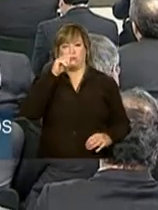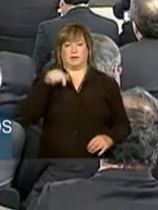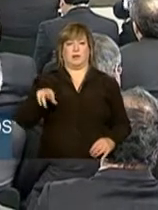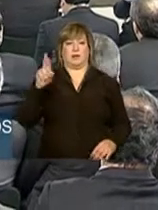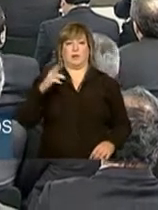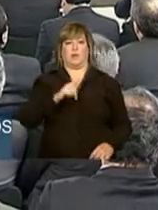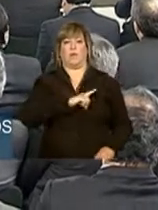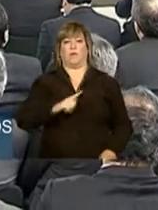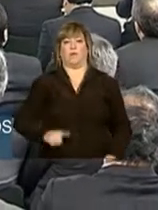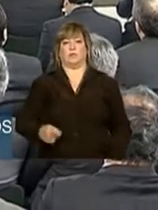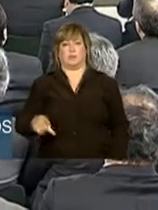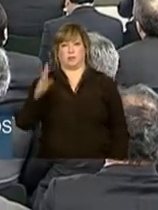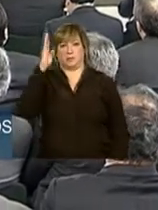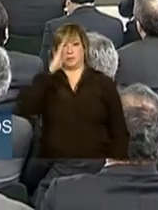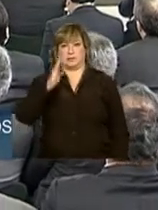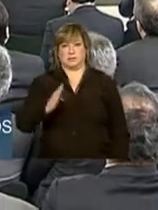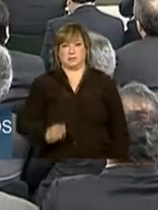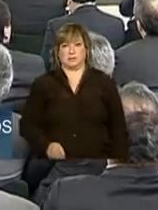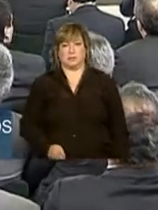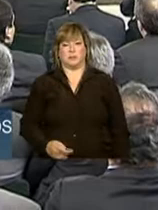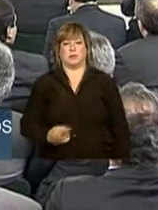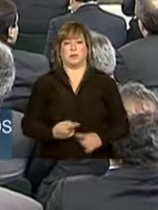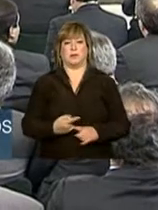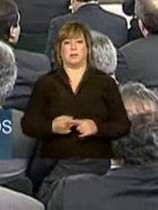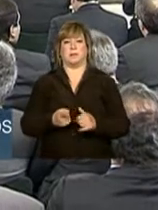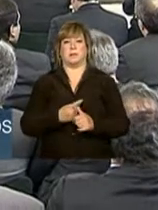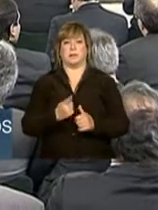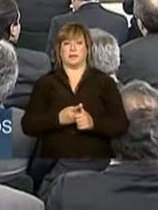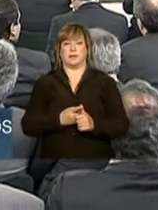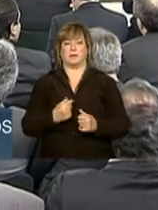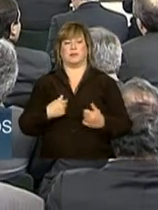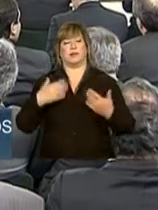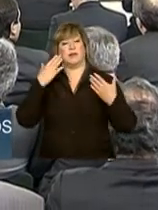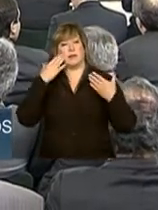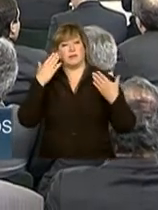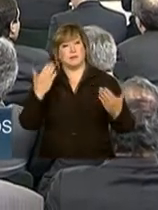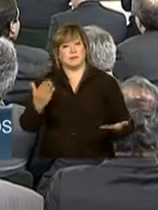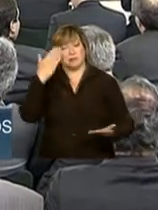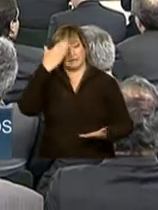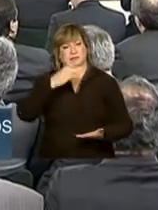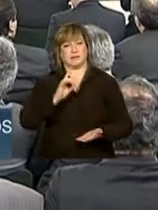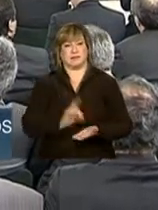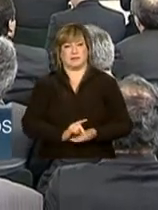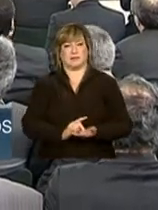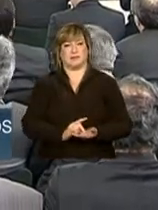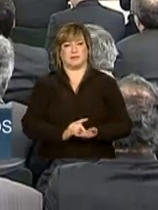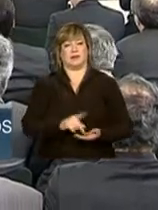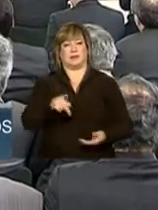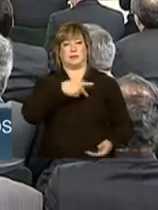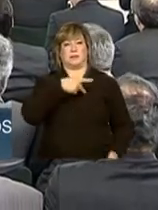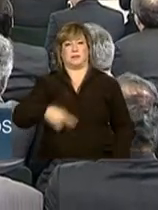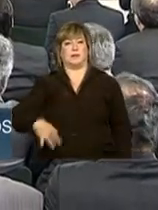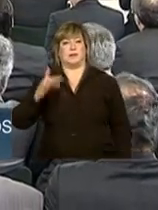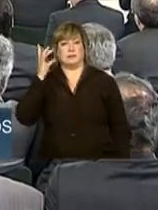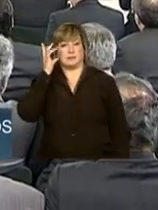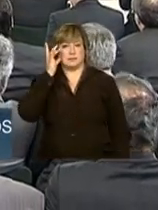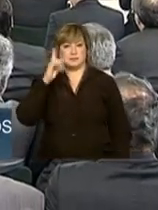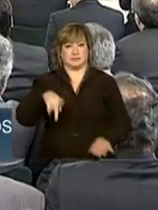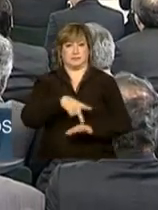governadores do Brasil. Em primeiro lugar, para o agradecimento sincero à Presidência da